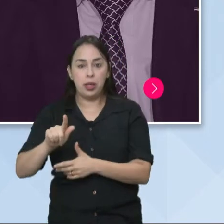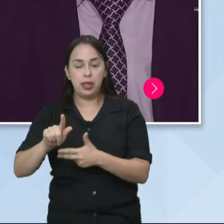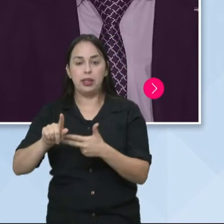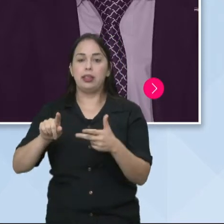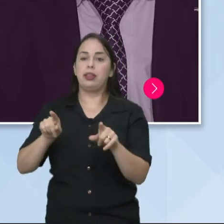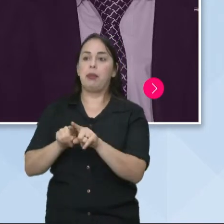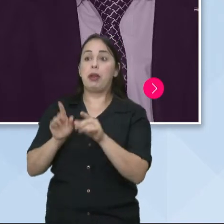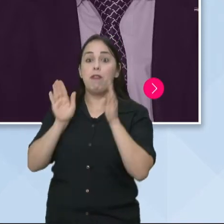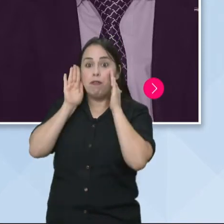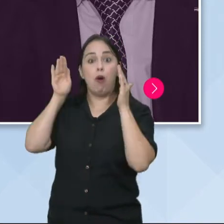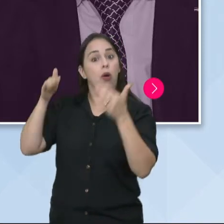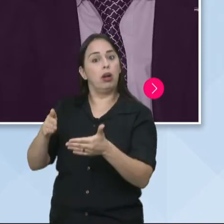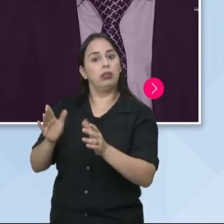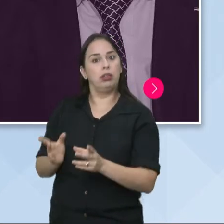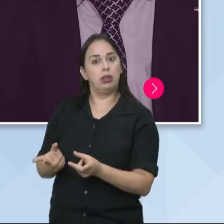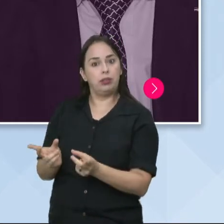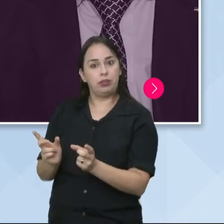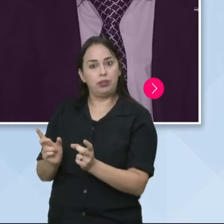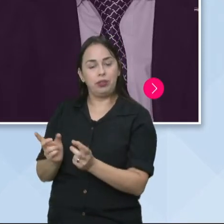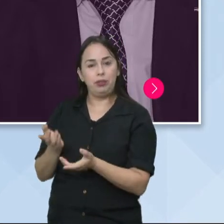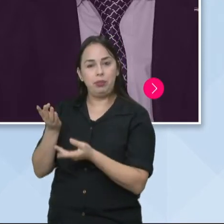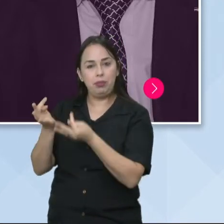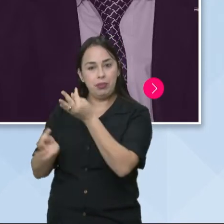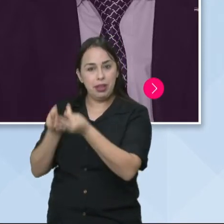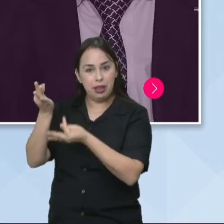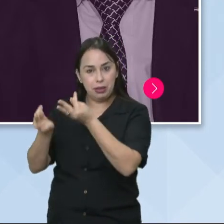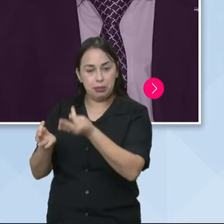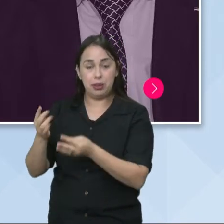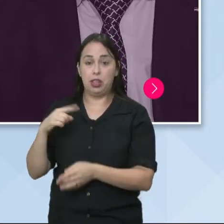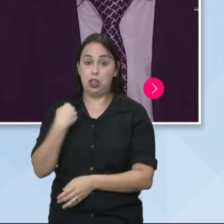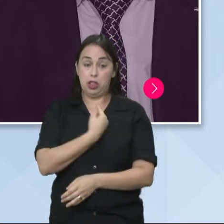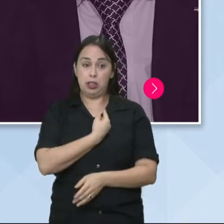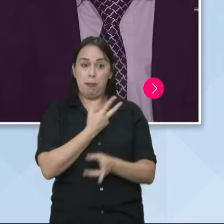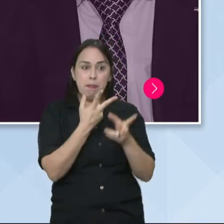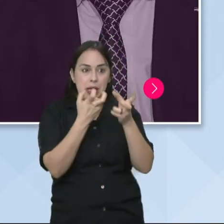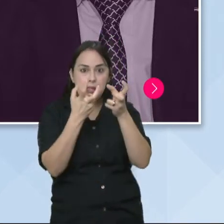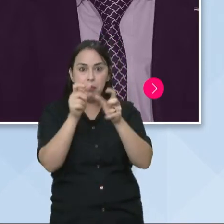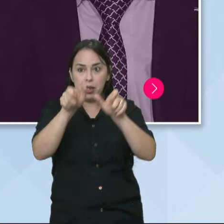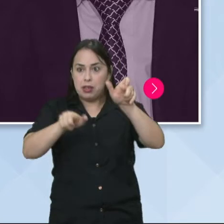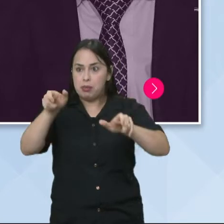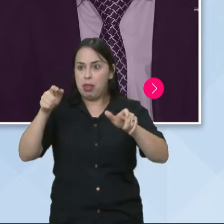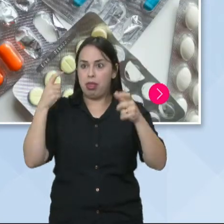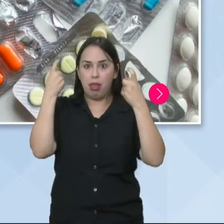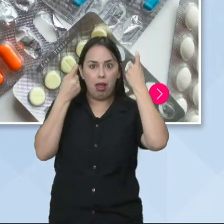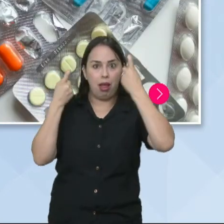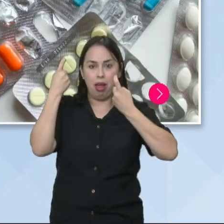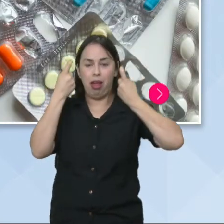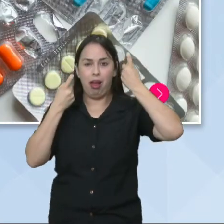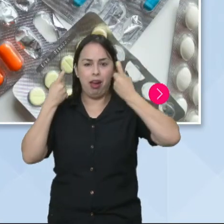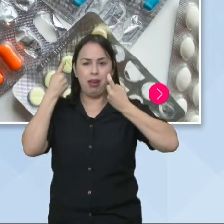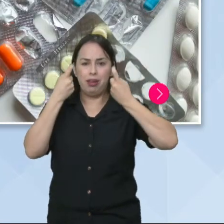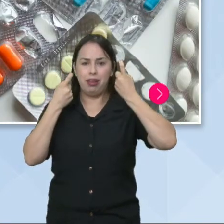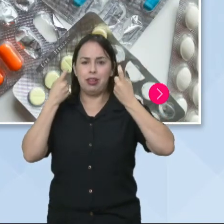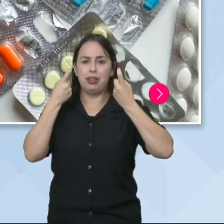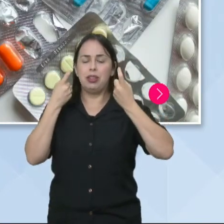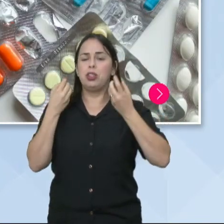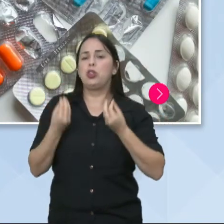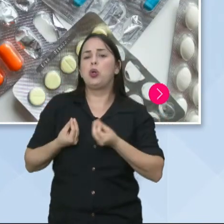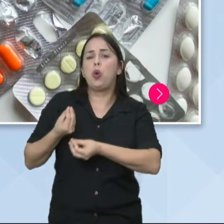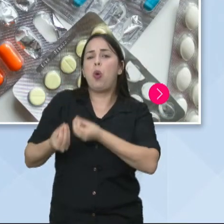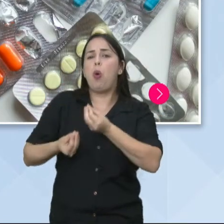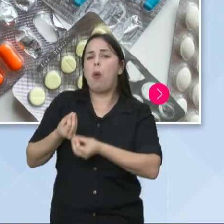esse atendimento. E as pessoas, a gente já percebe uma preocupação muito grande pela continuidade